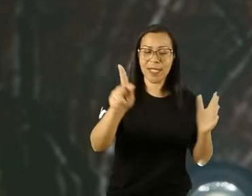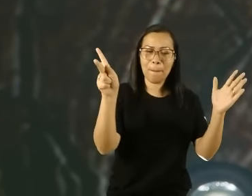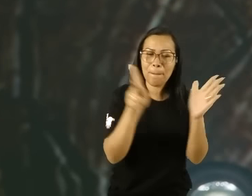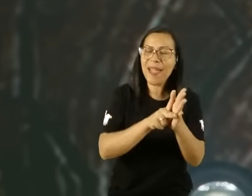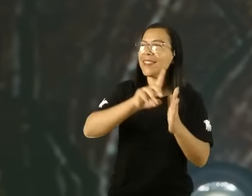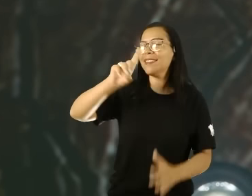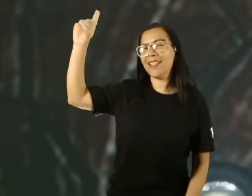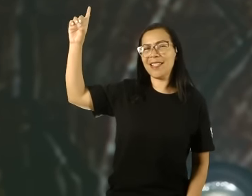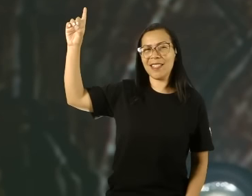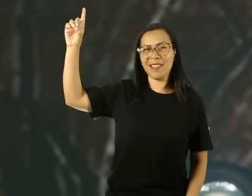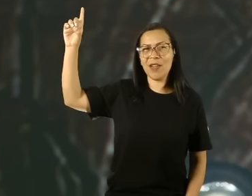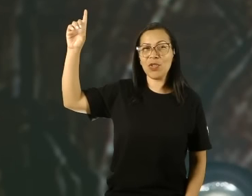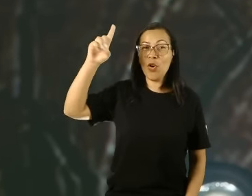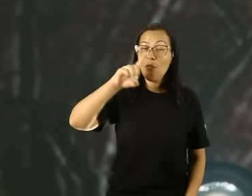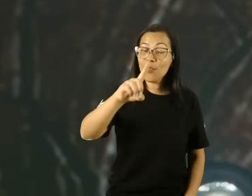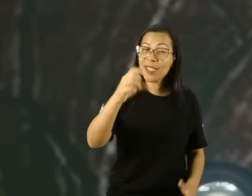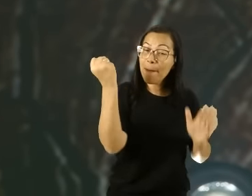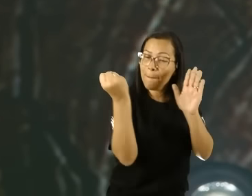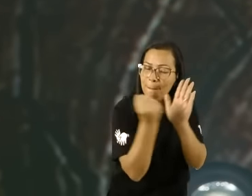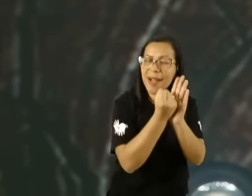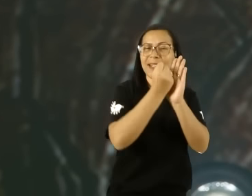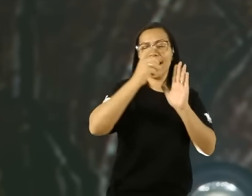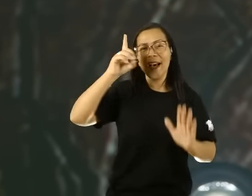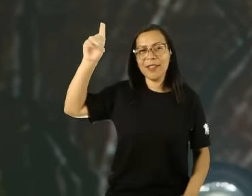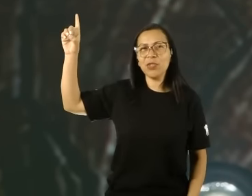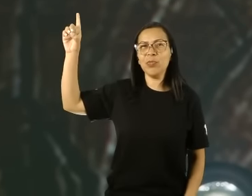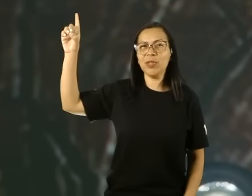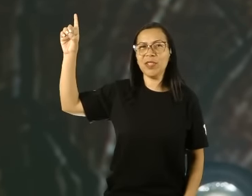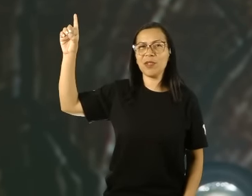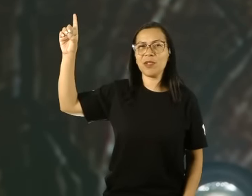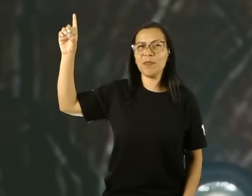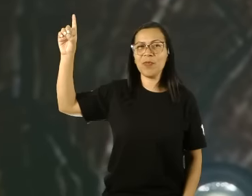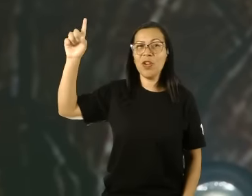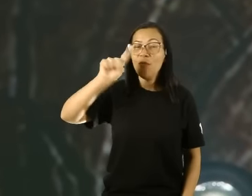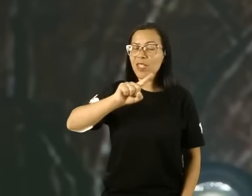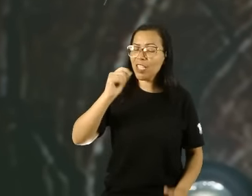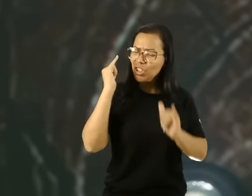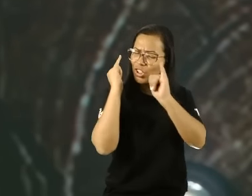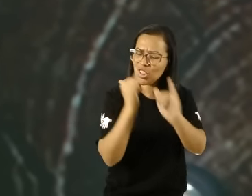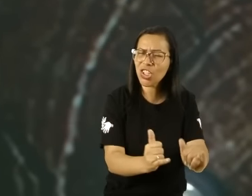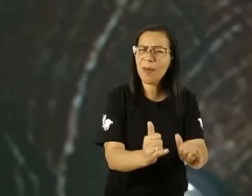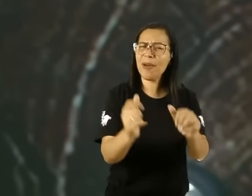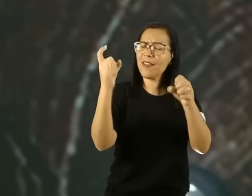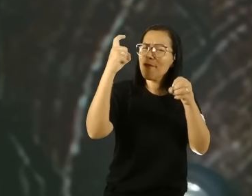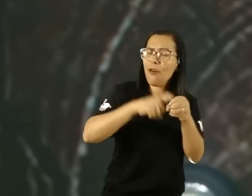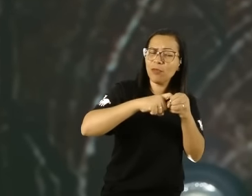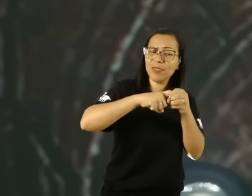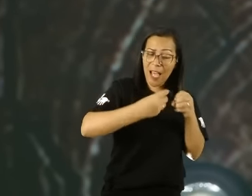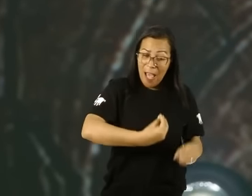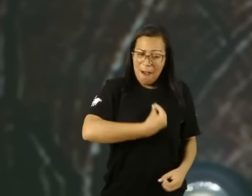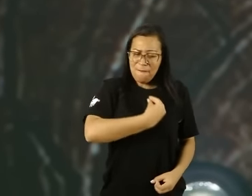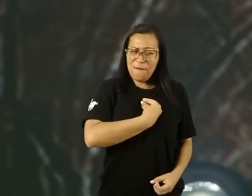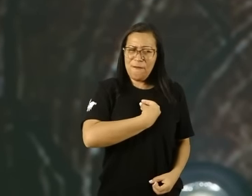preparado para fluir, você é preparado para suportar. A única coisa que você não é preparado é para retornar. Retorno nunca